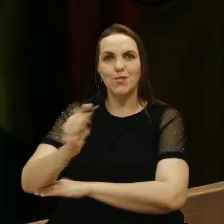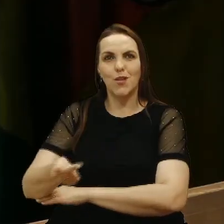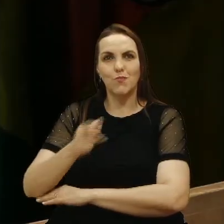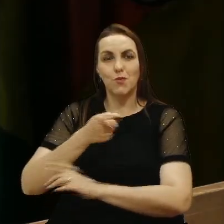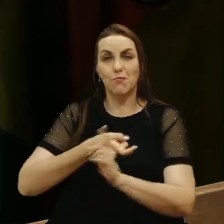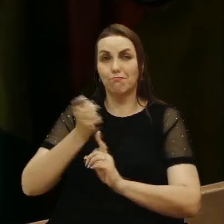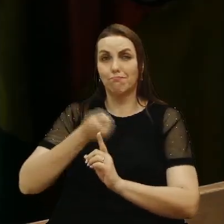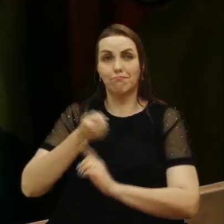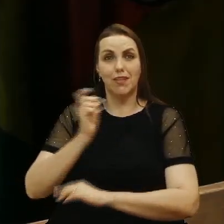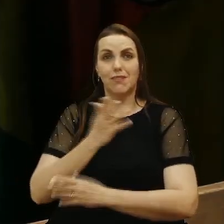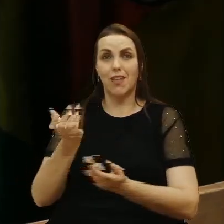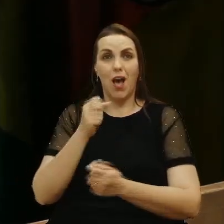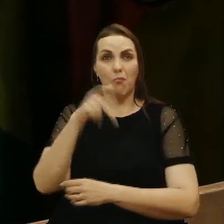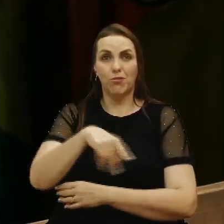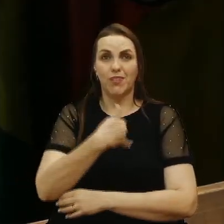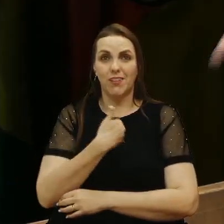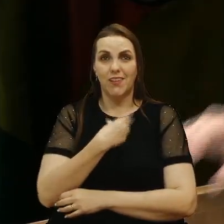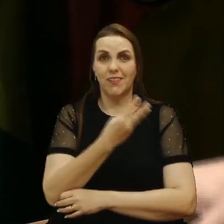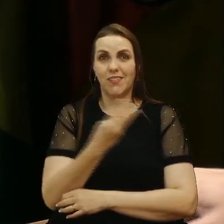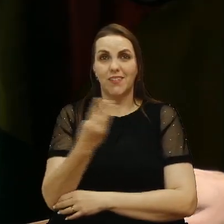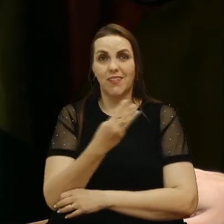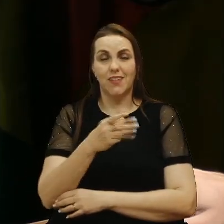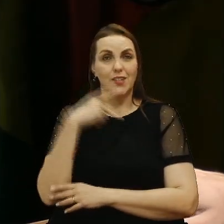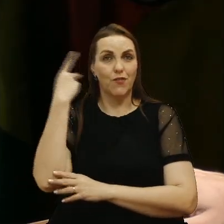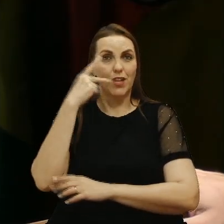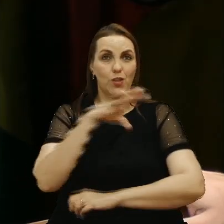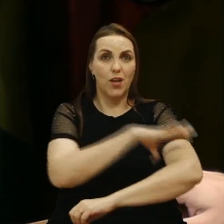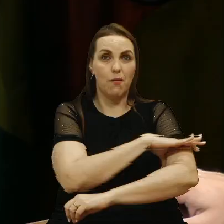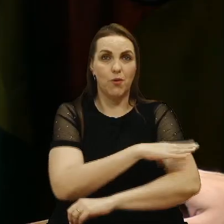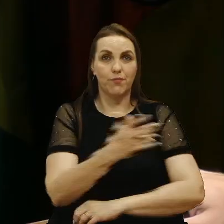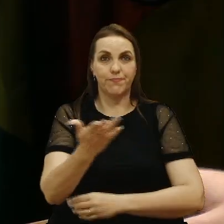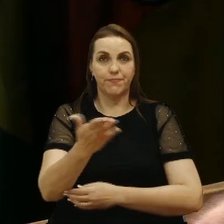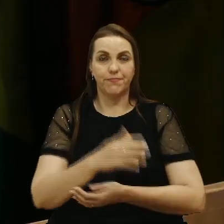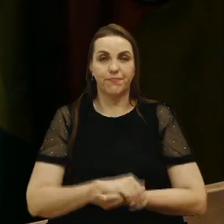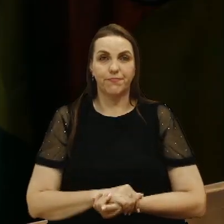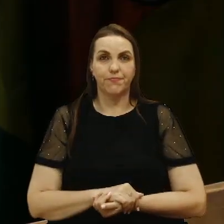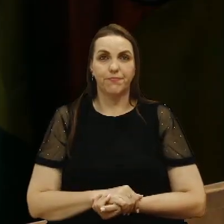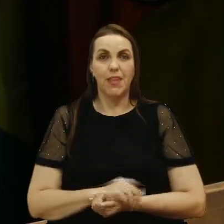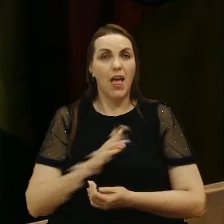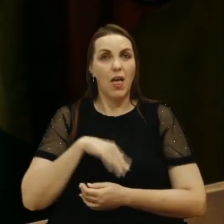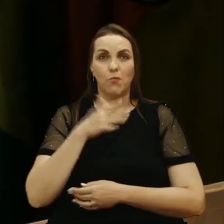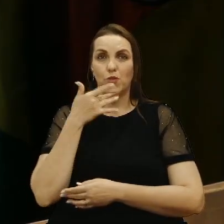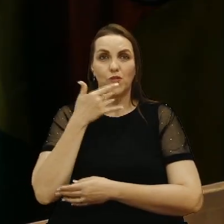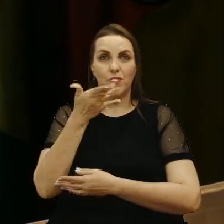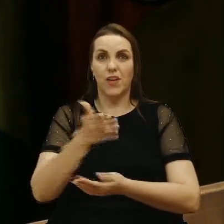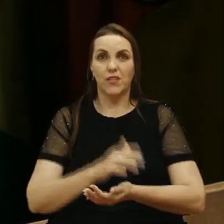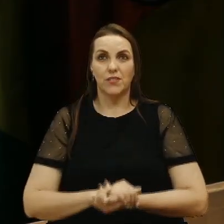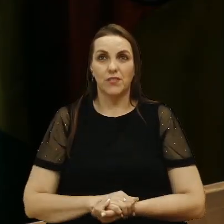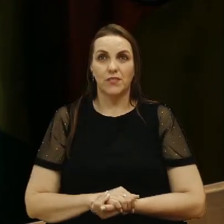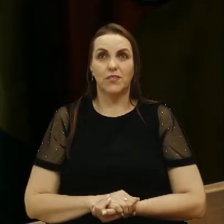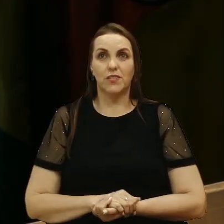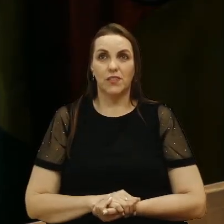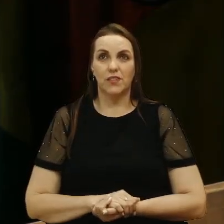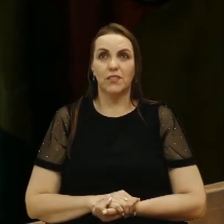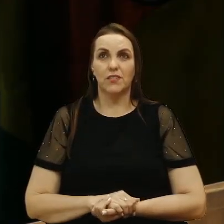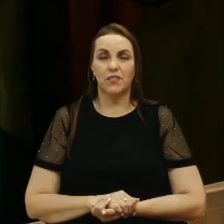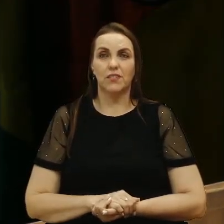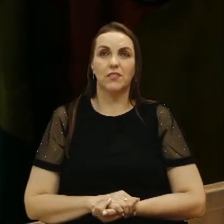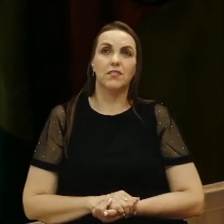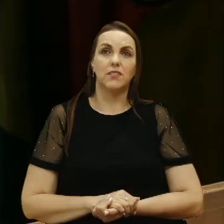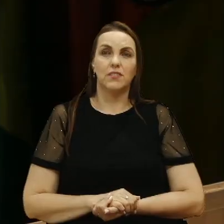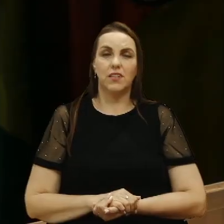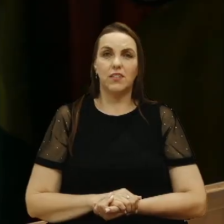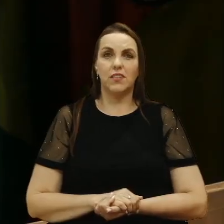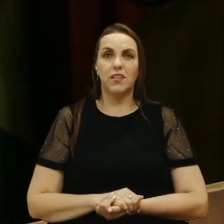sendo aposentado aos 33 anos, como o vereador Capitão Ramon. É muito fácil falar de 1 bilhão de